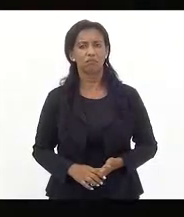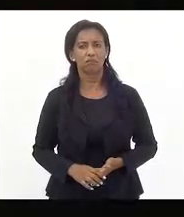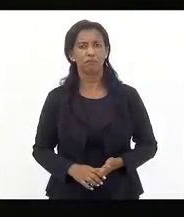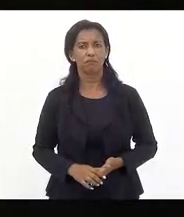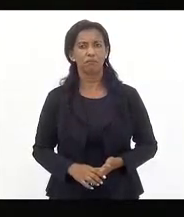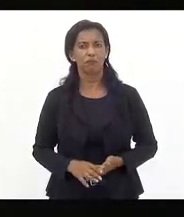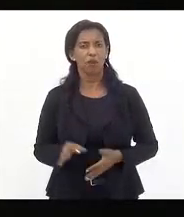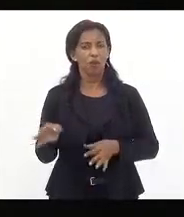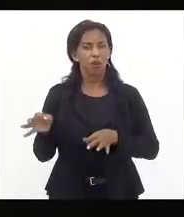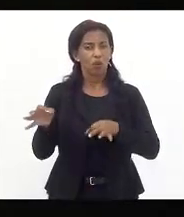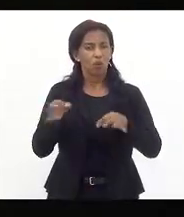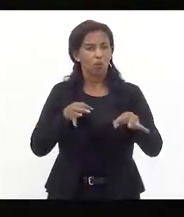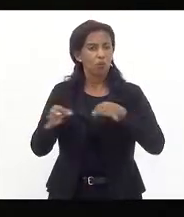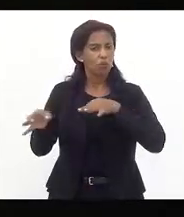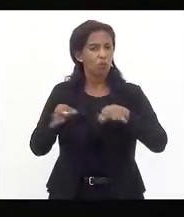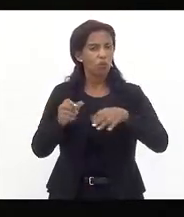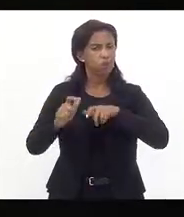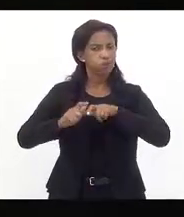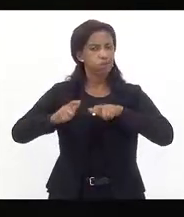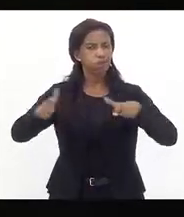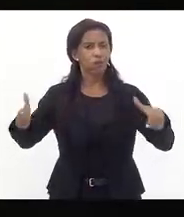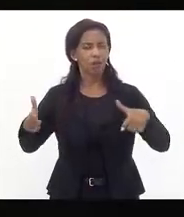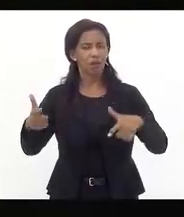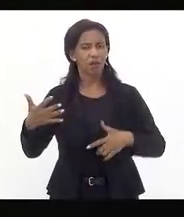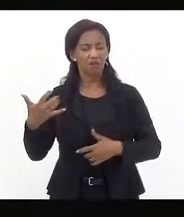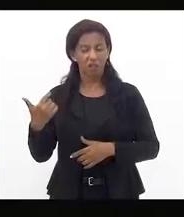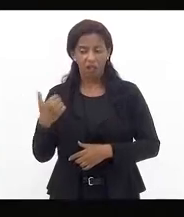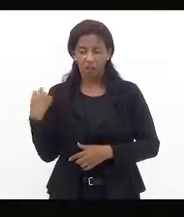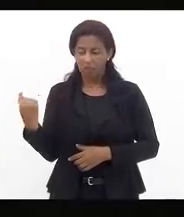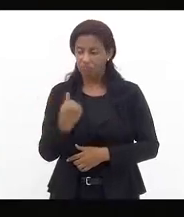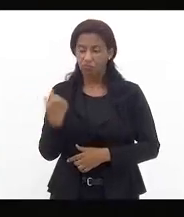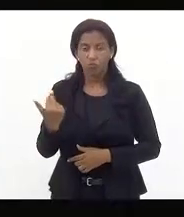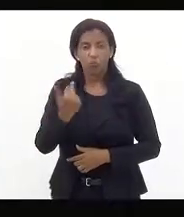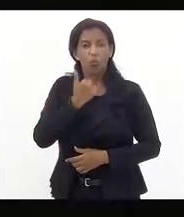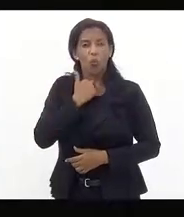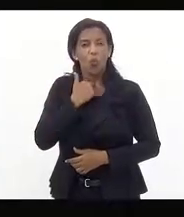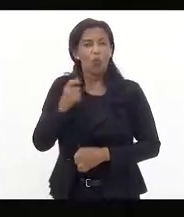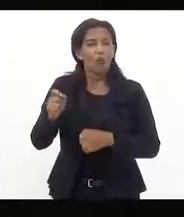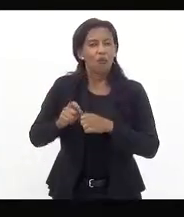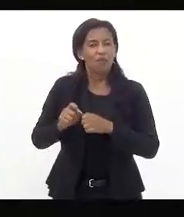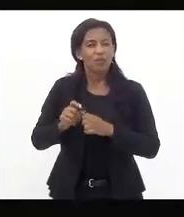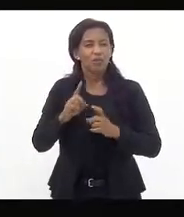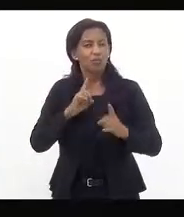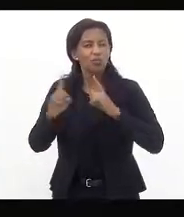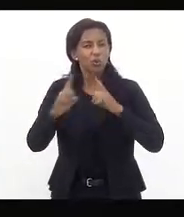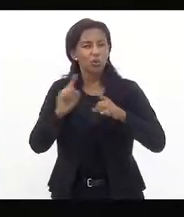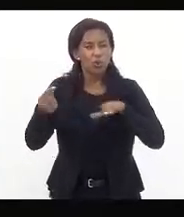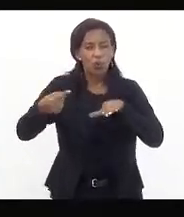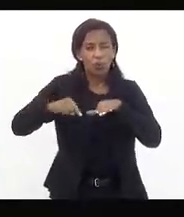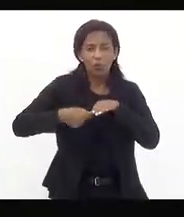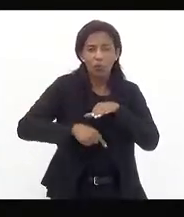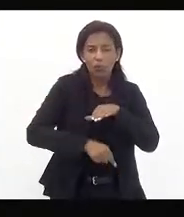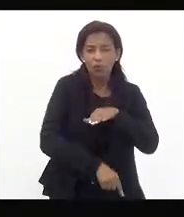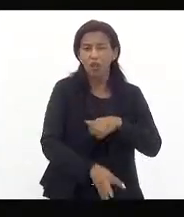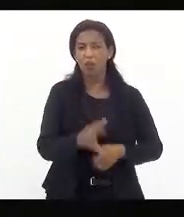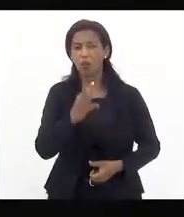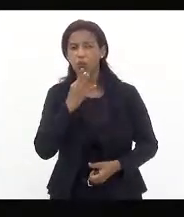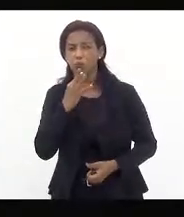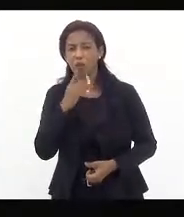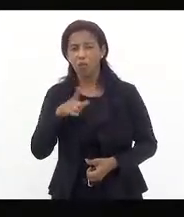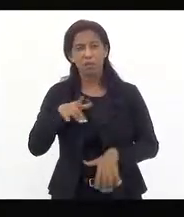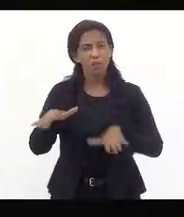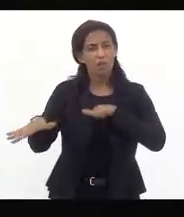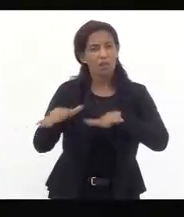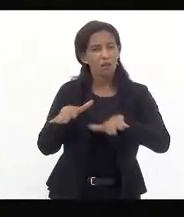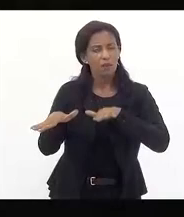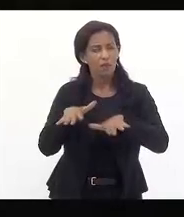num assodamento enorme, sem que a gente possa, de fato, fazer uma discussão aprofundada. Há uma movimentação